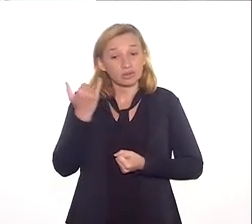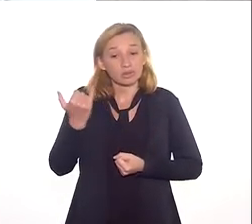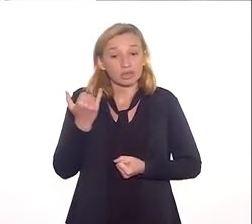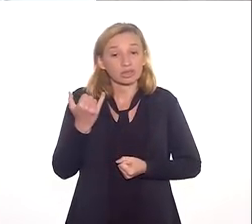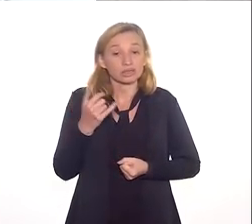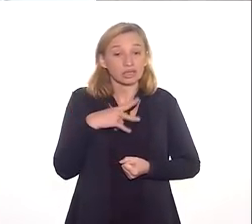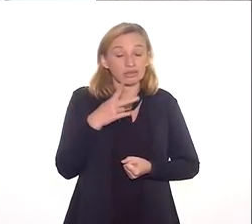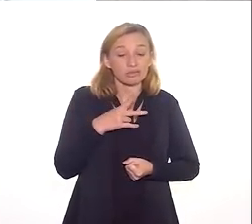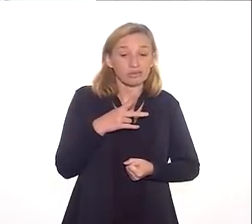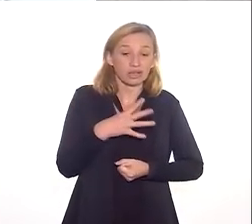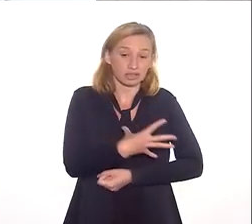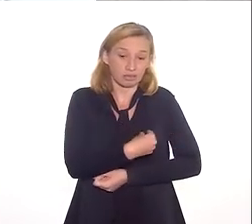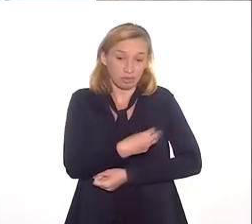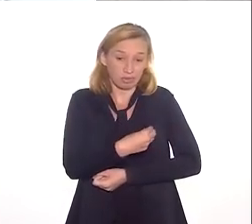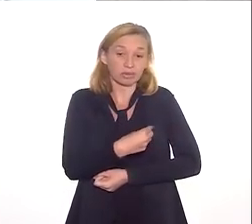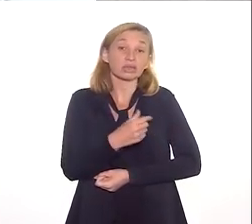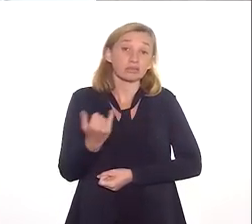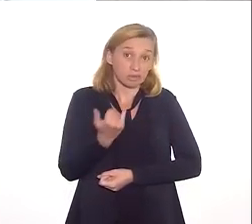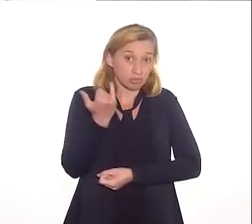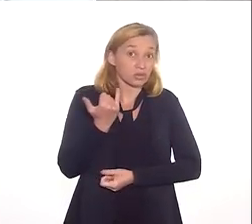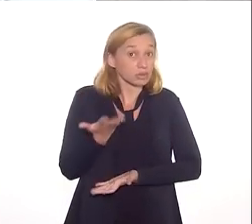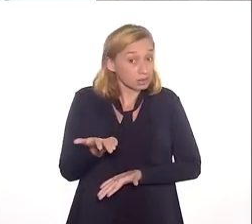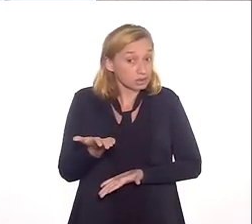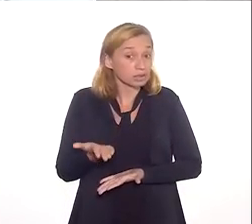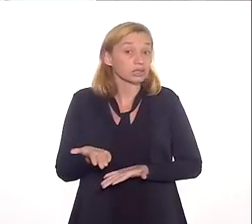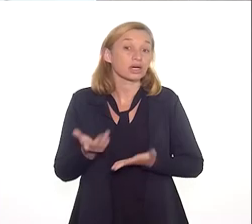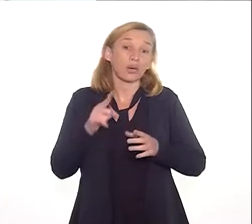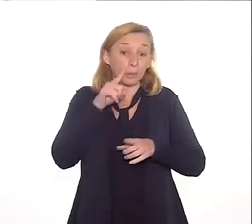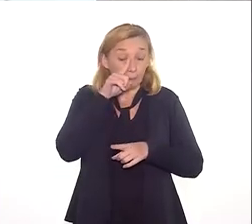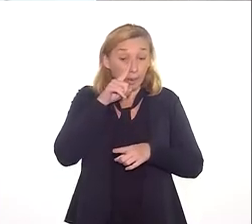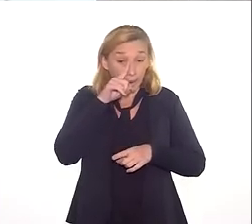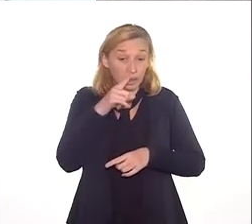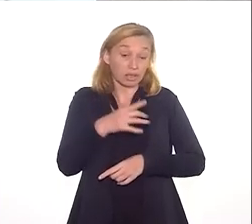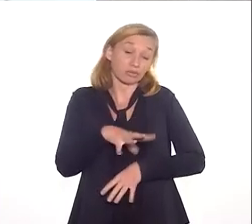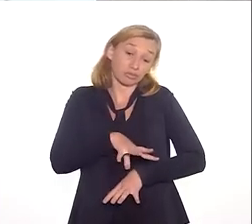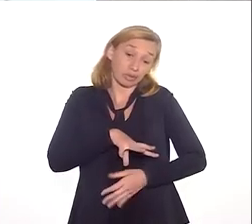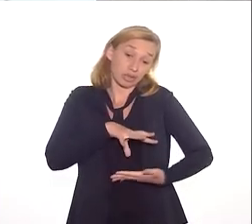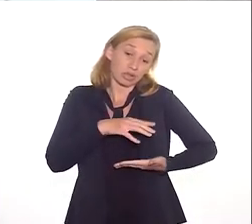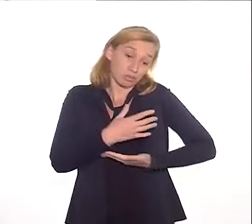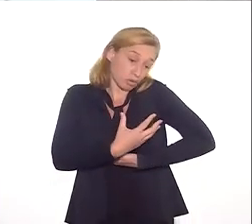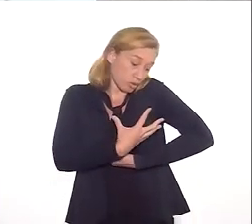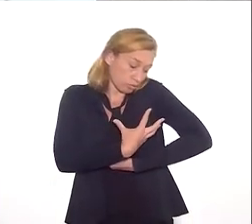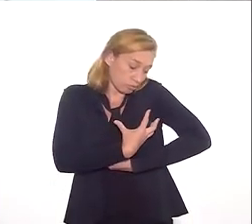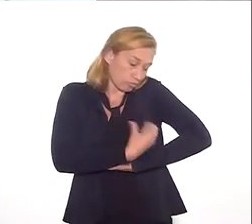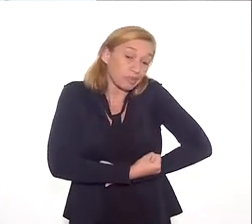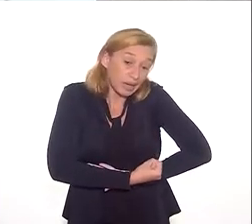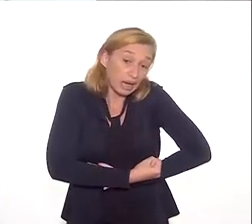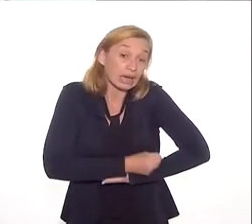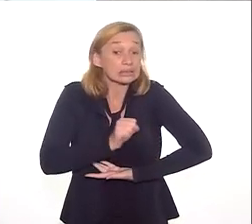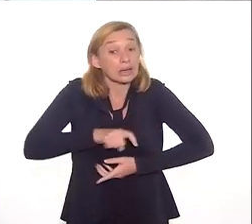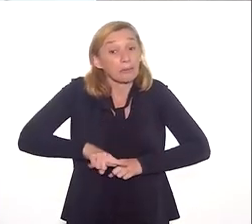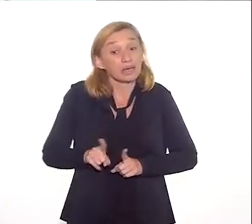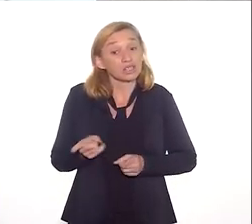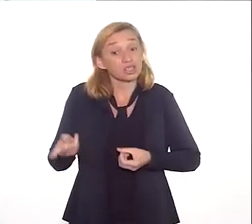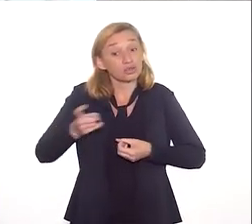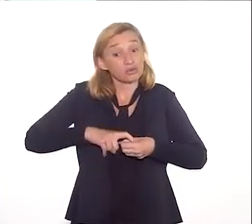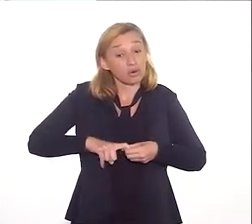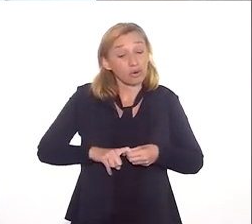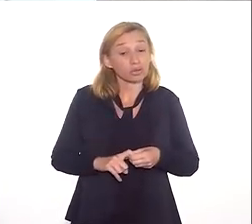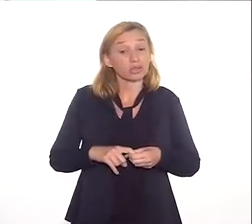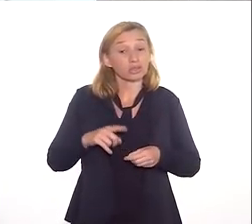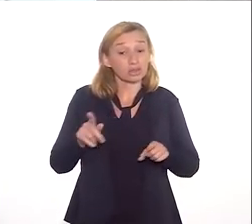aquela importância da lactação que ele também já fez. Óbvio que existe um risco de contaminação durante a amamentação, sim, mas a gente